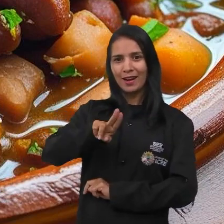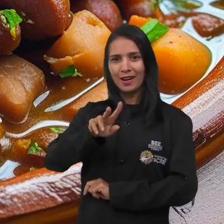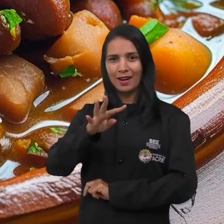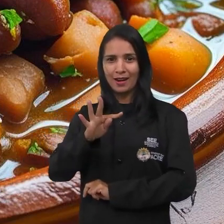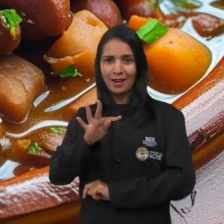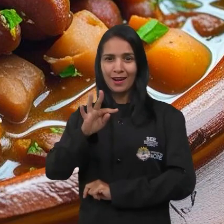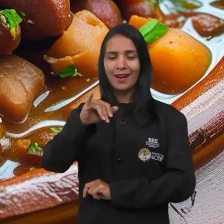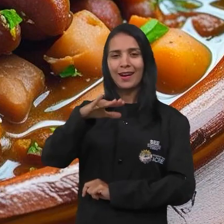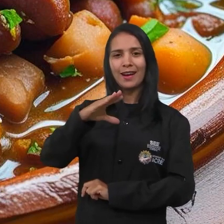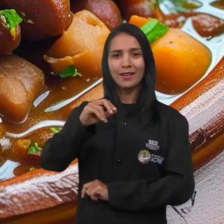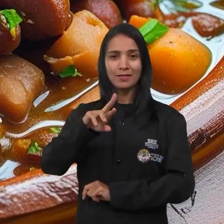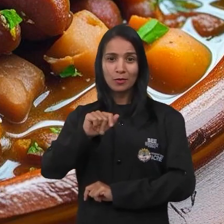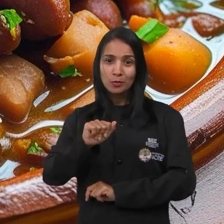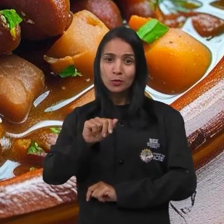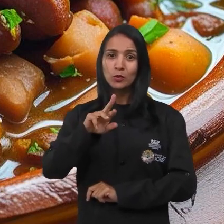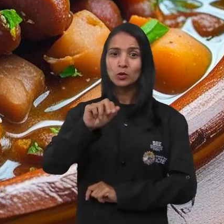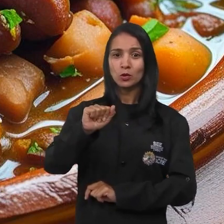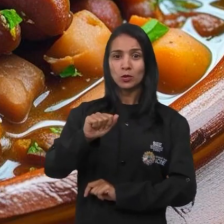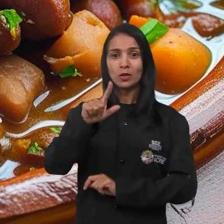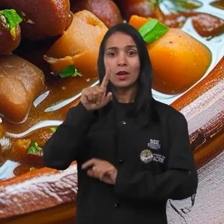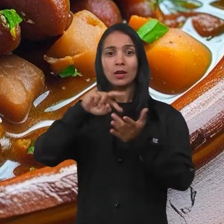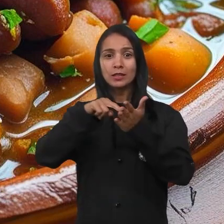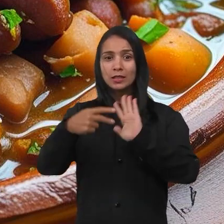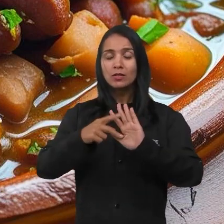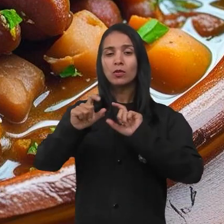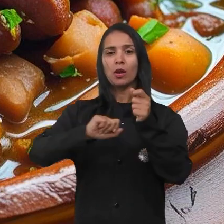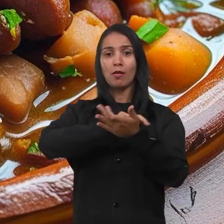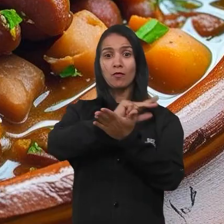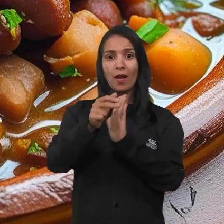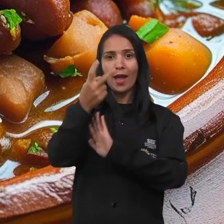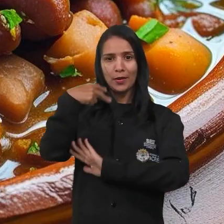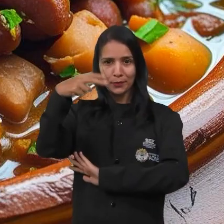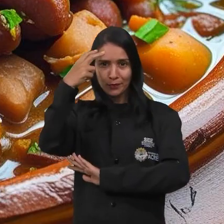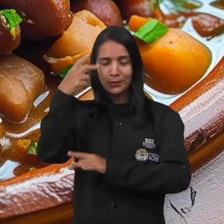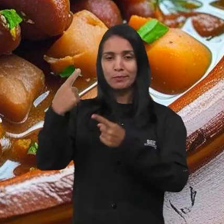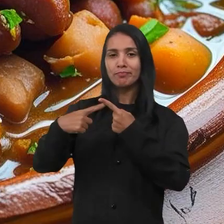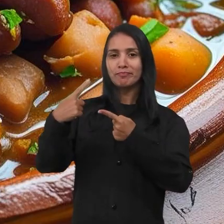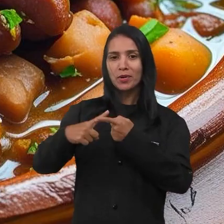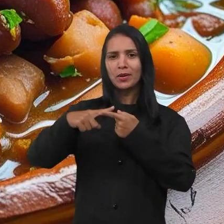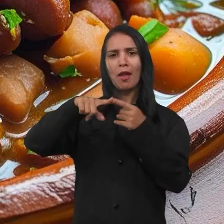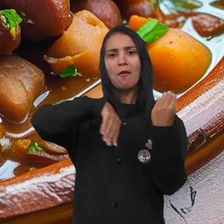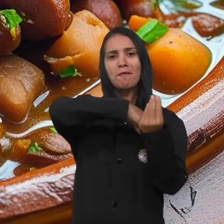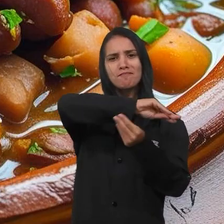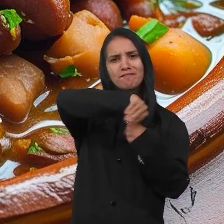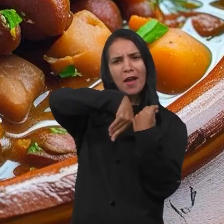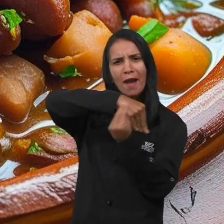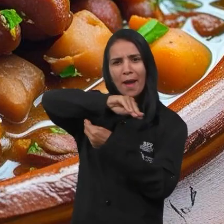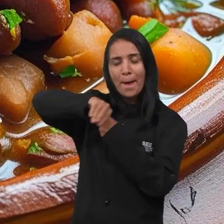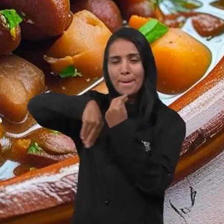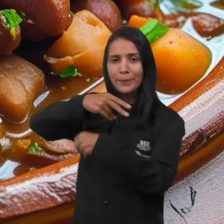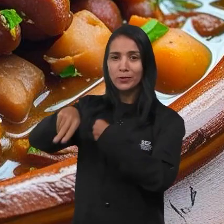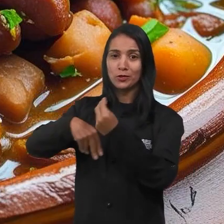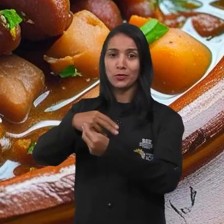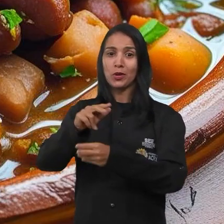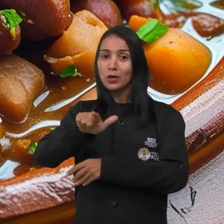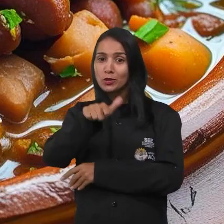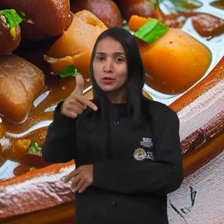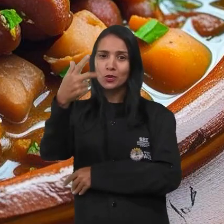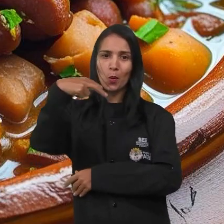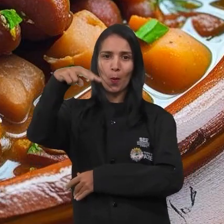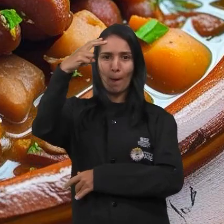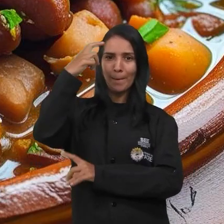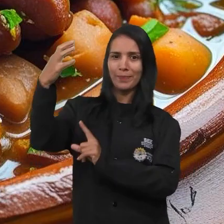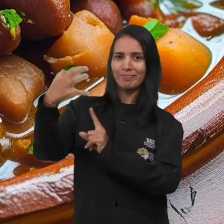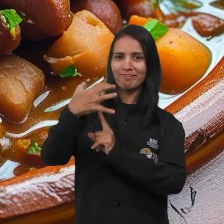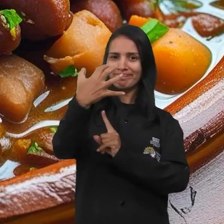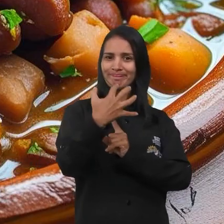tradições indígenas, africanas, europeias, elas vão o quê? Elas vão se mesclar. Elas se mesclam na culinária,